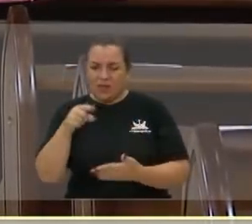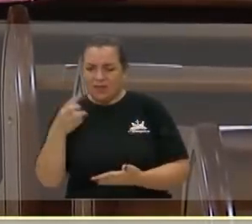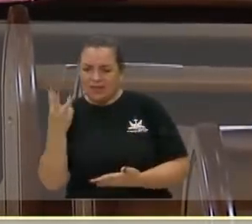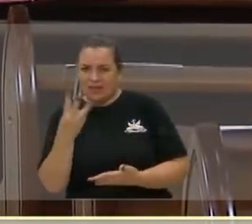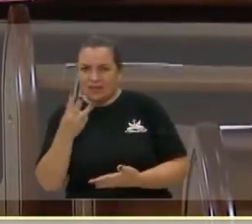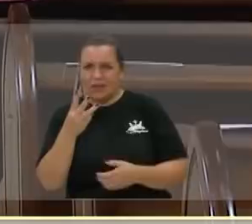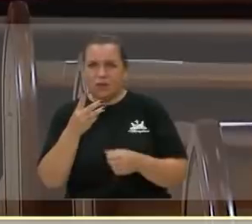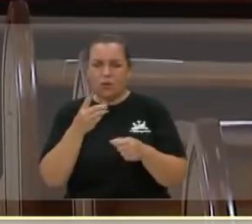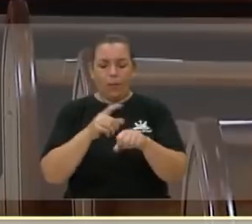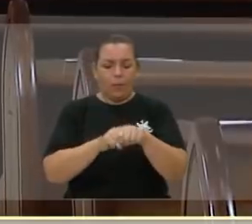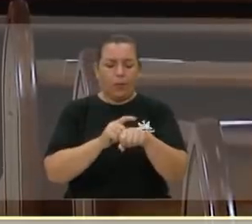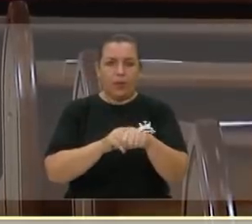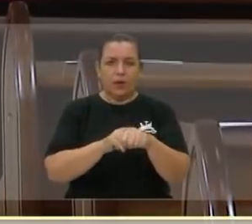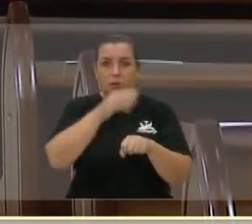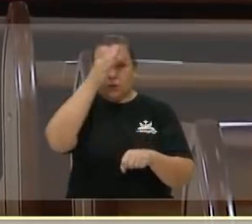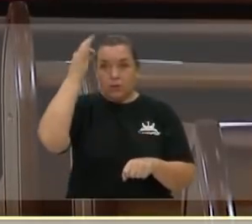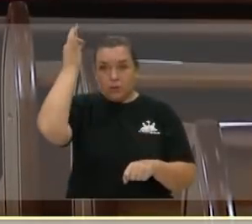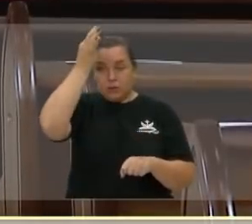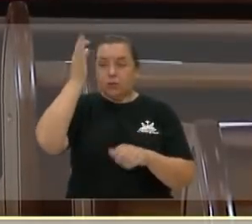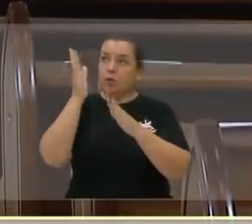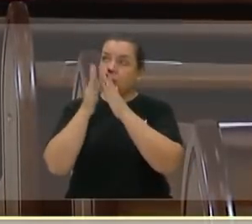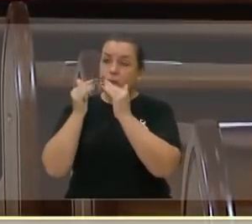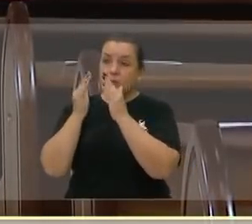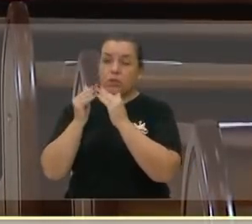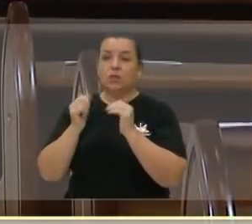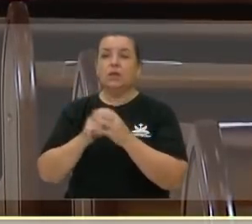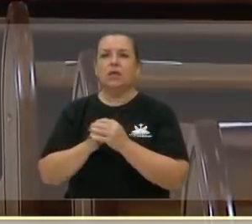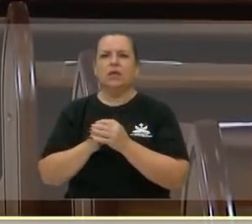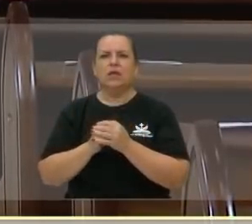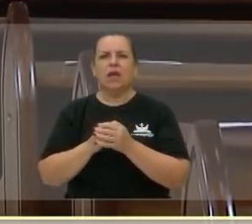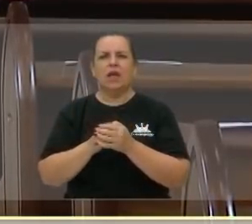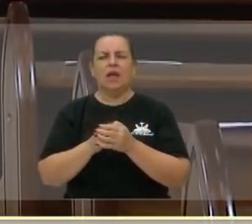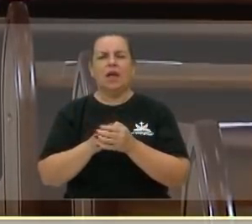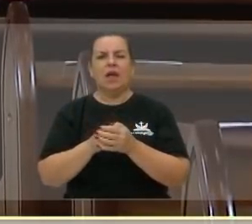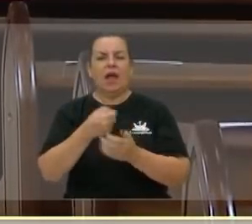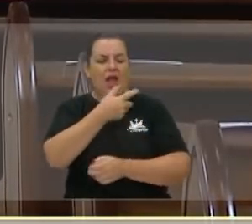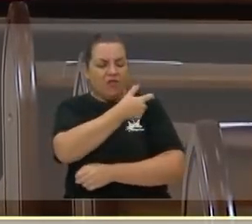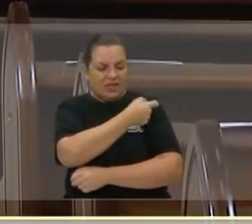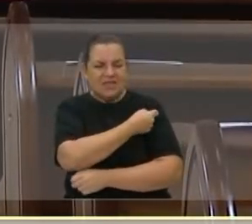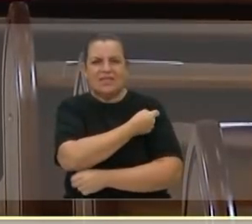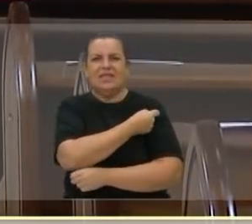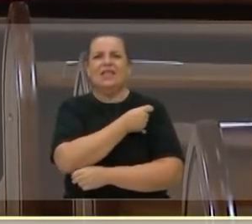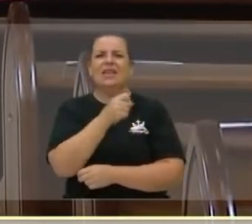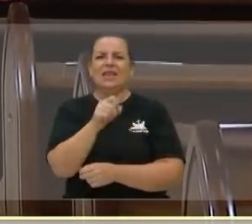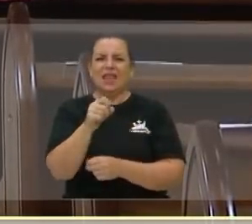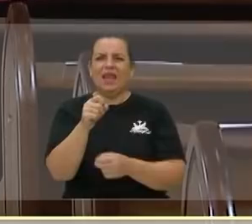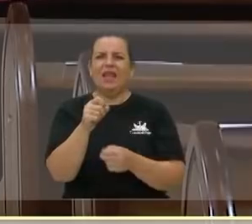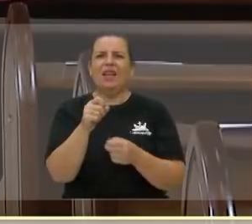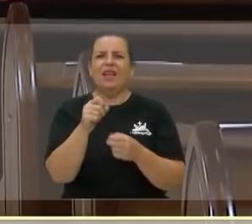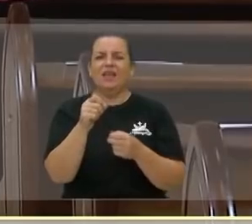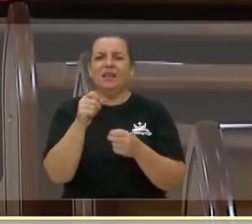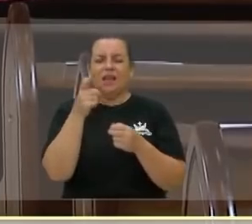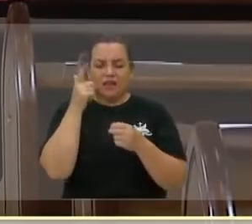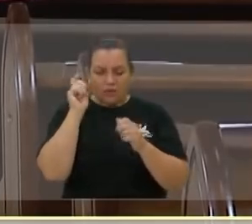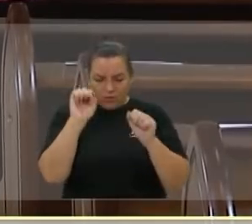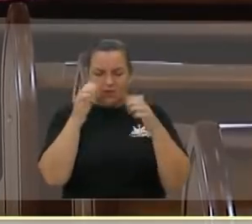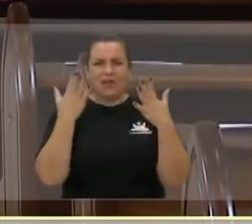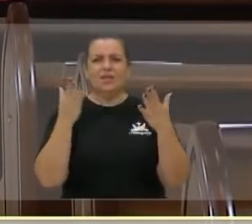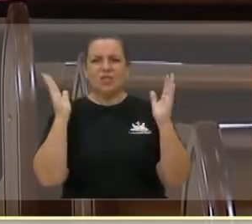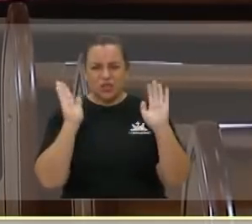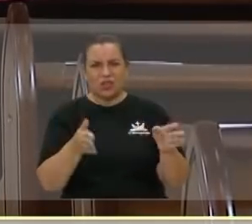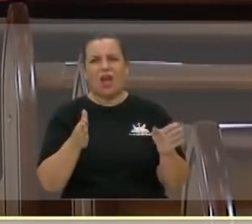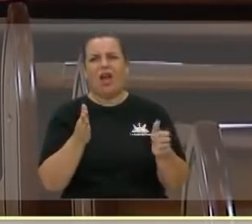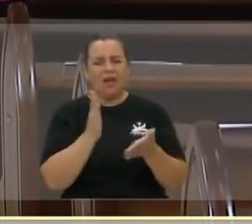Santo, pedir que suscite a vacina nos cientistas, mas que essa vacina seja logo